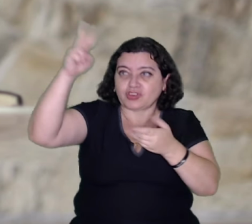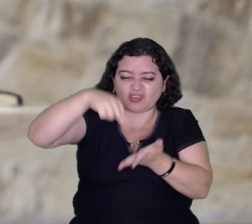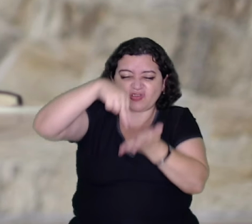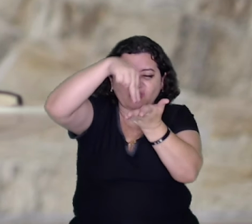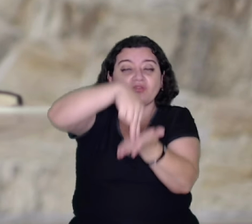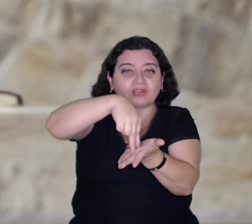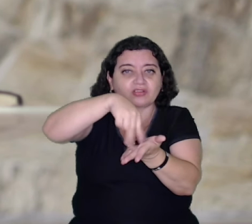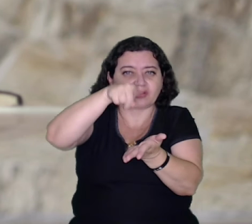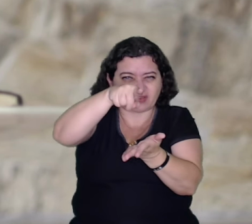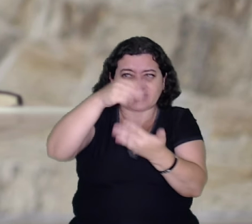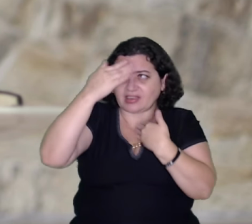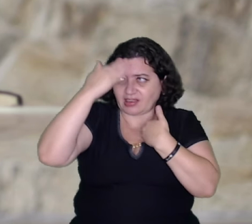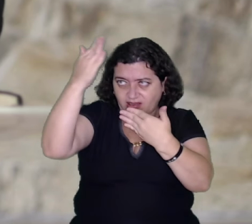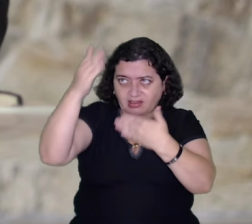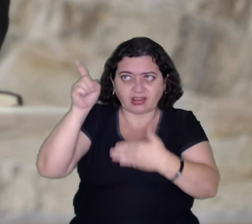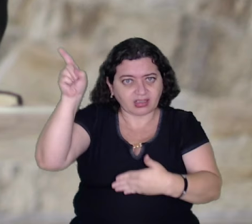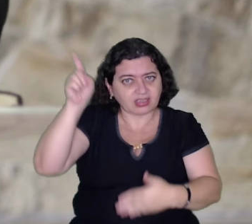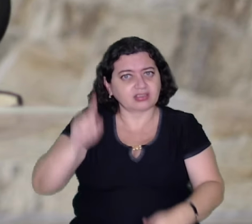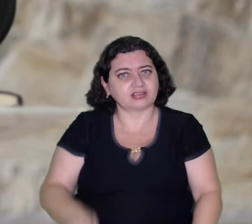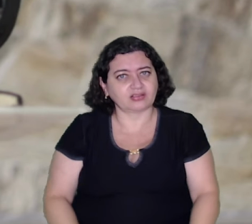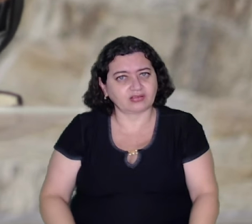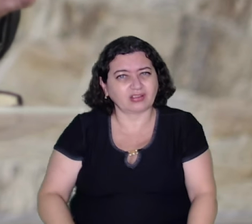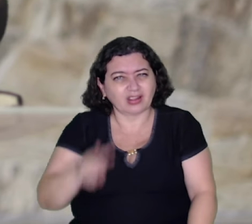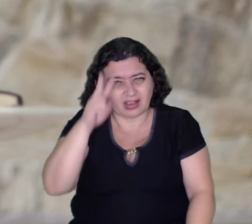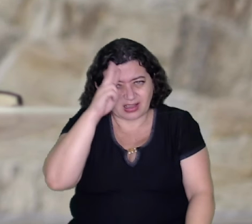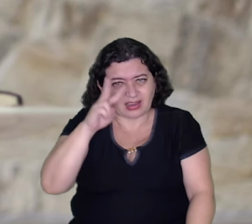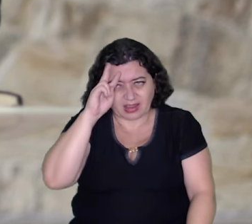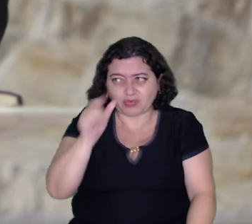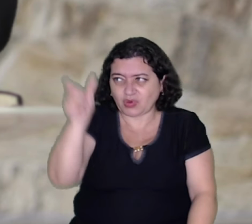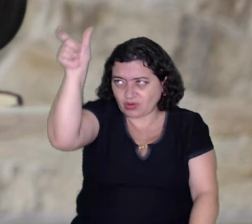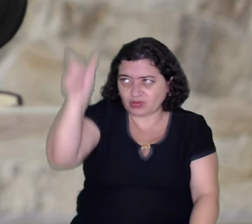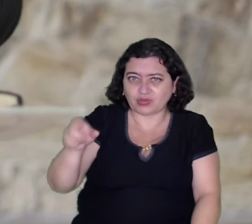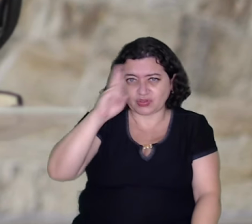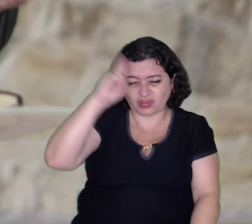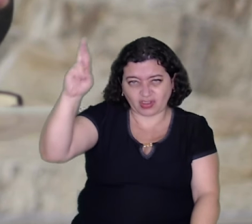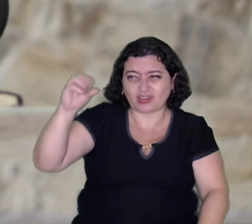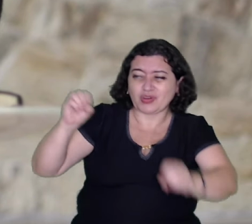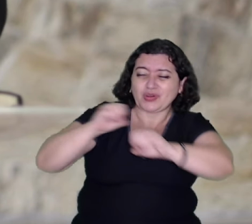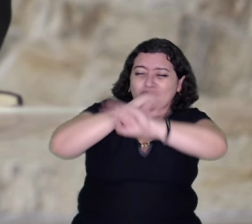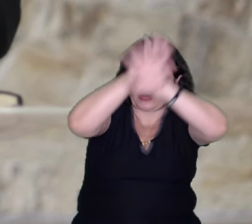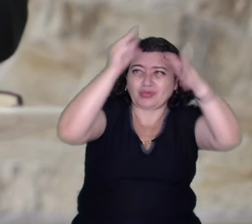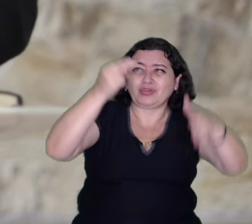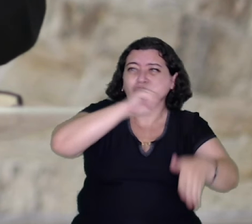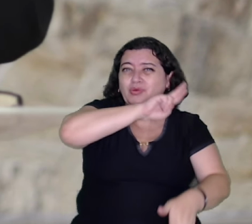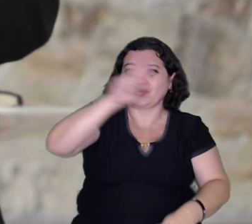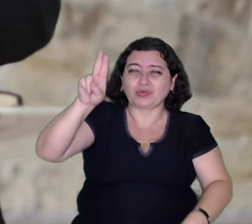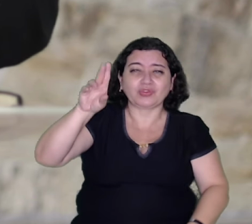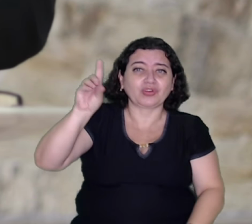Você agradeceu a Ele? Você lembrou dEle? Glorificou o nome dEle?